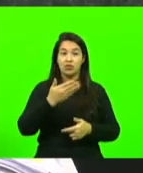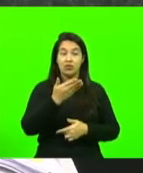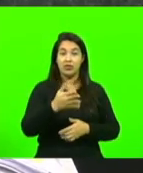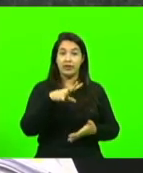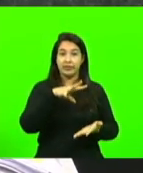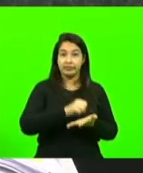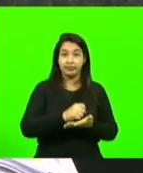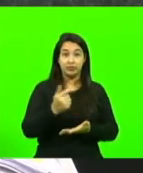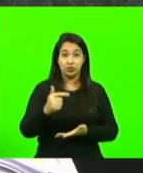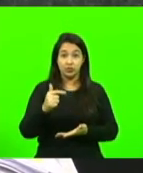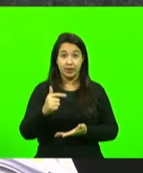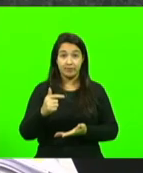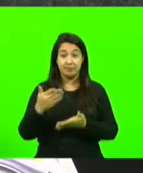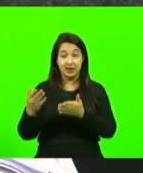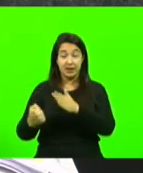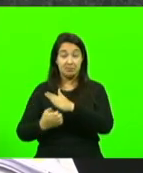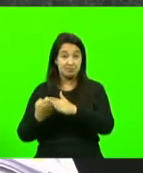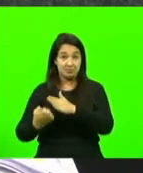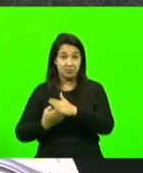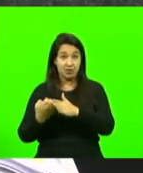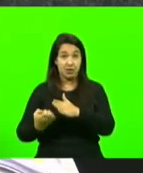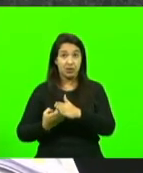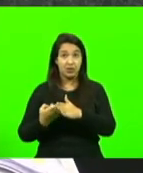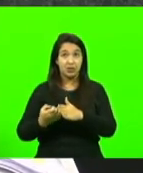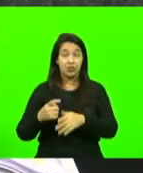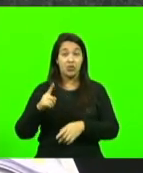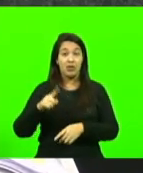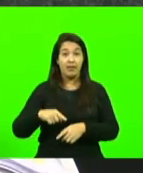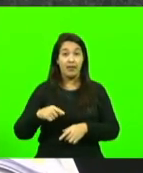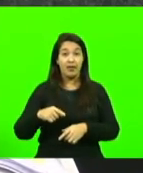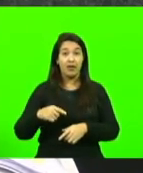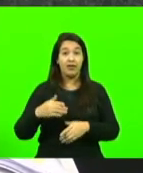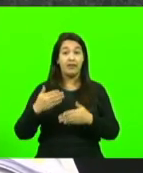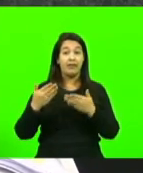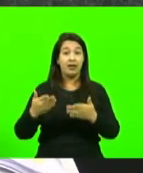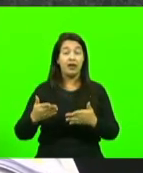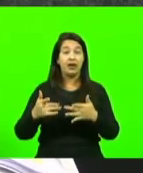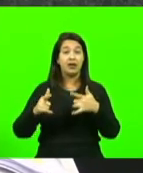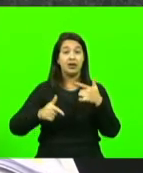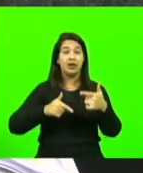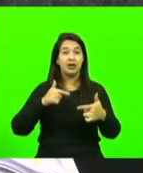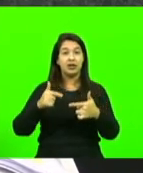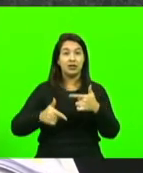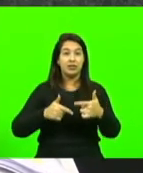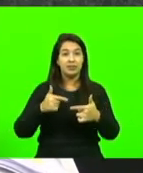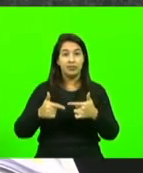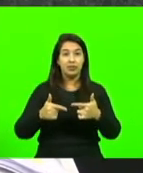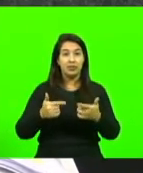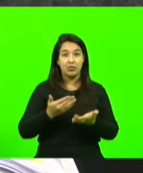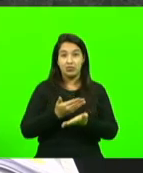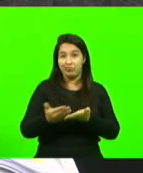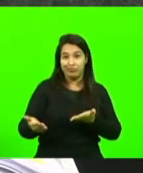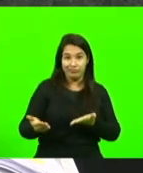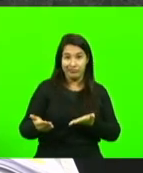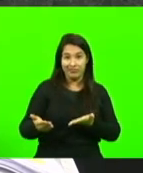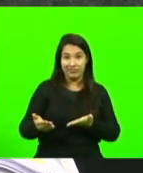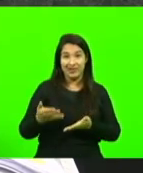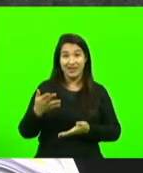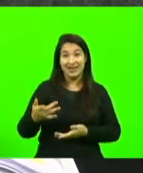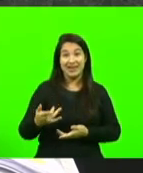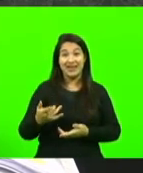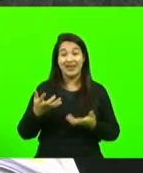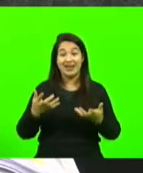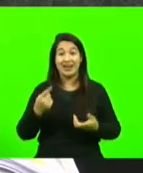lhe informar o empreendedor Esse é o desempregado que tá tentando alguma alternativa o Brasil nunca teve